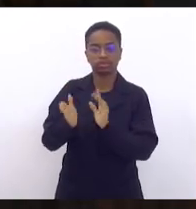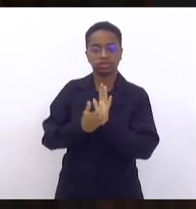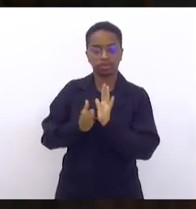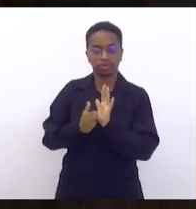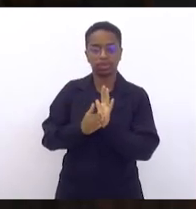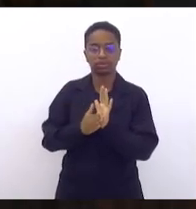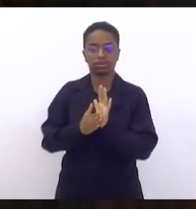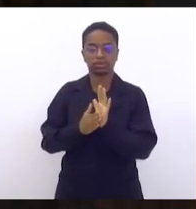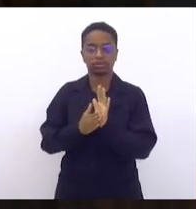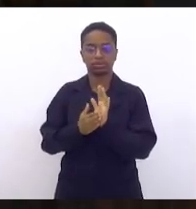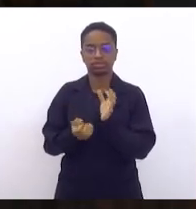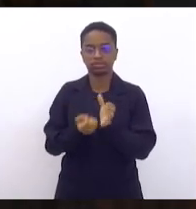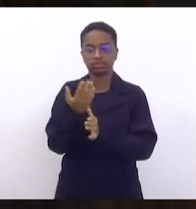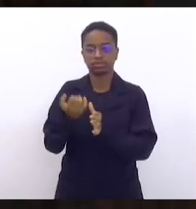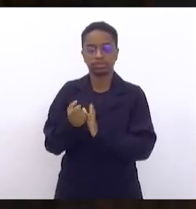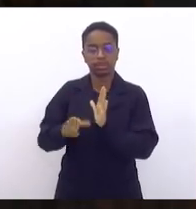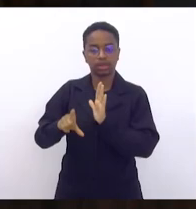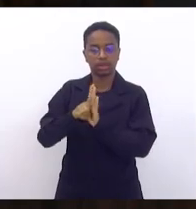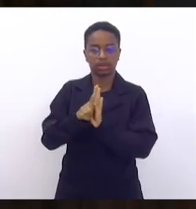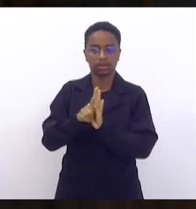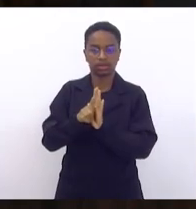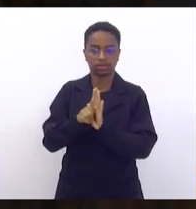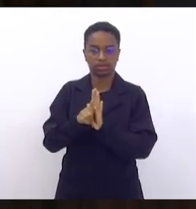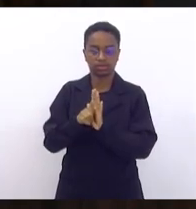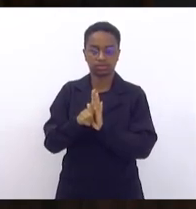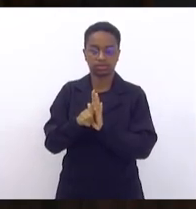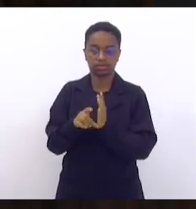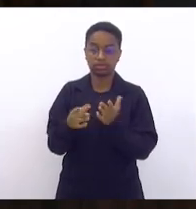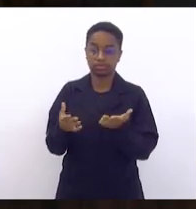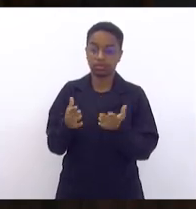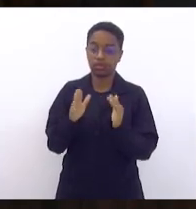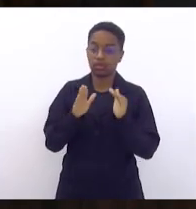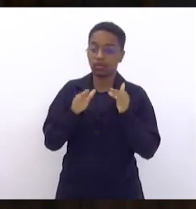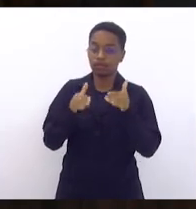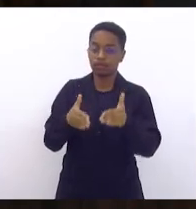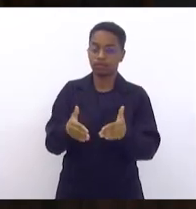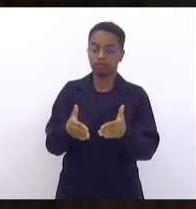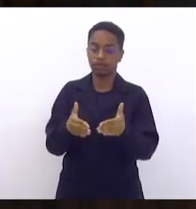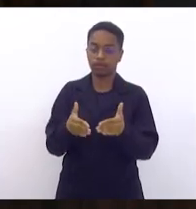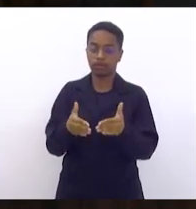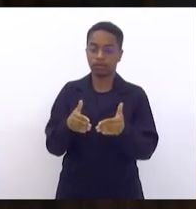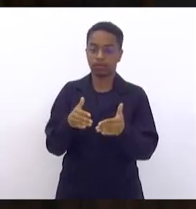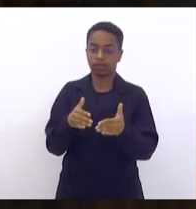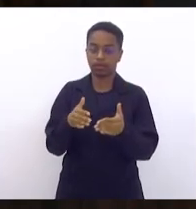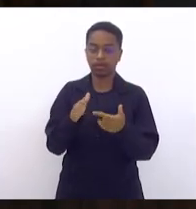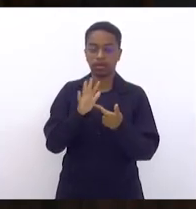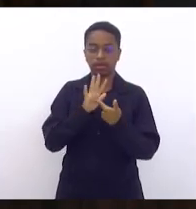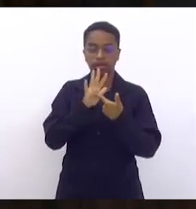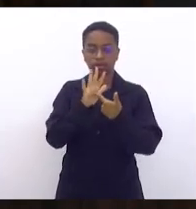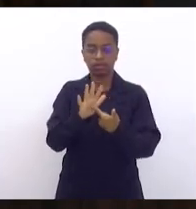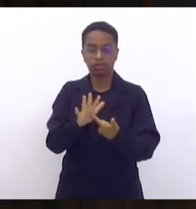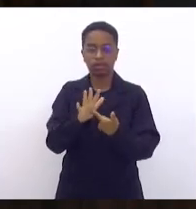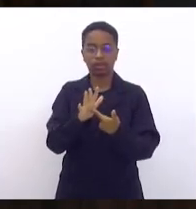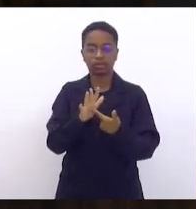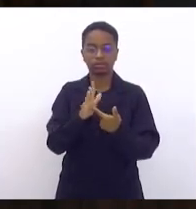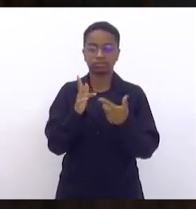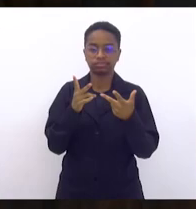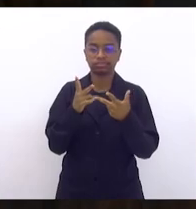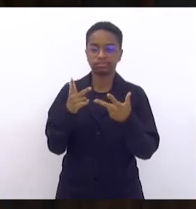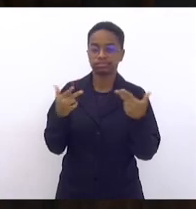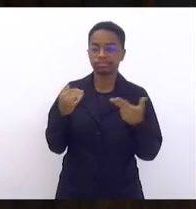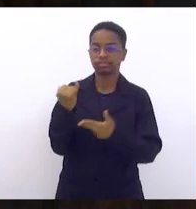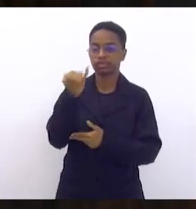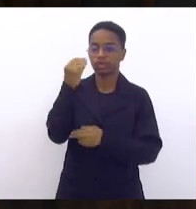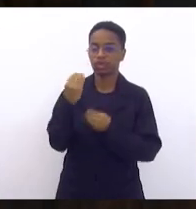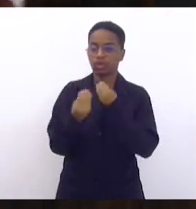proposições de leis a partir é o fórum é um um uma um retrato é importante de como